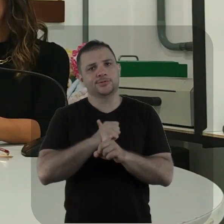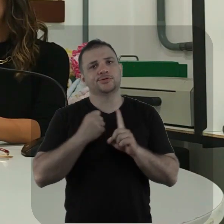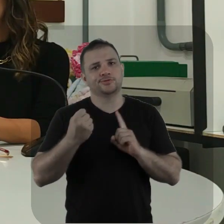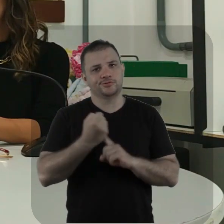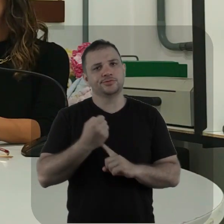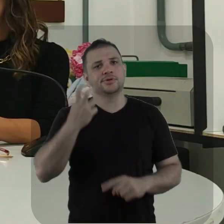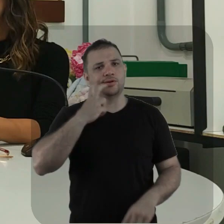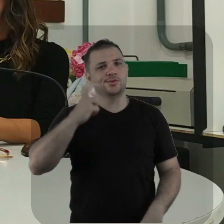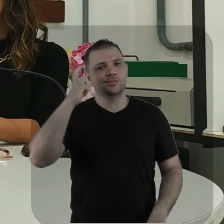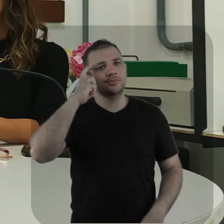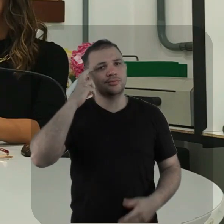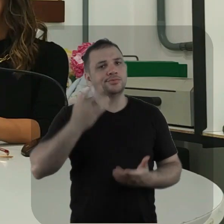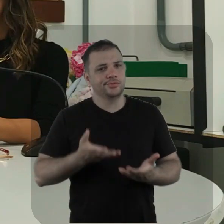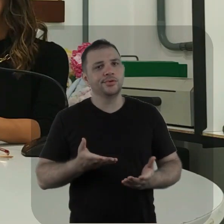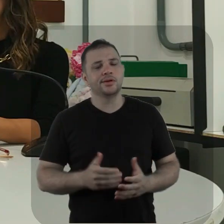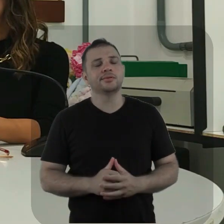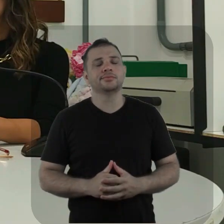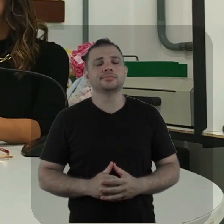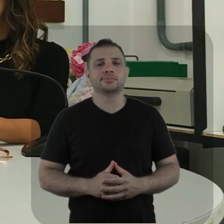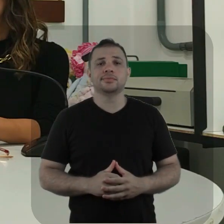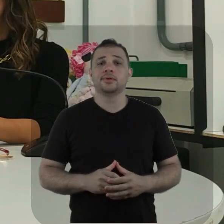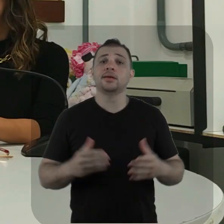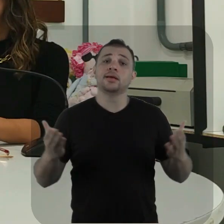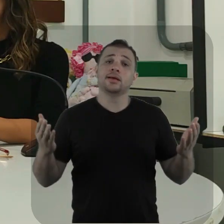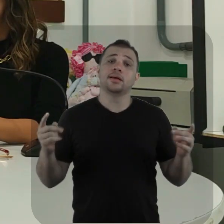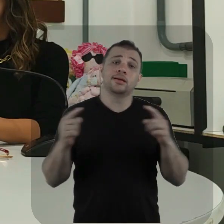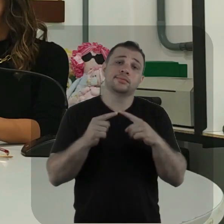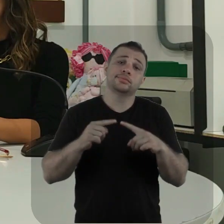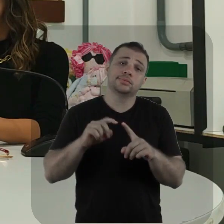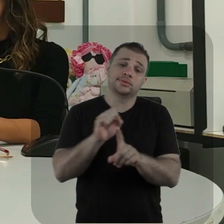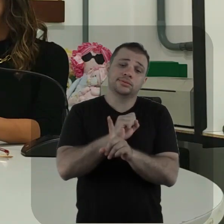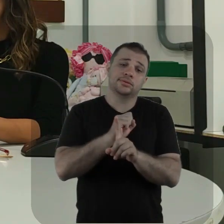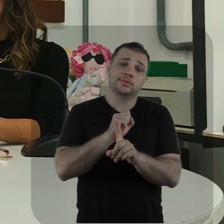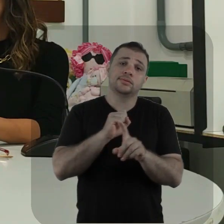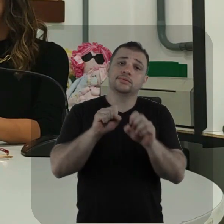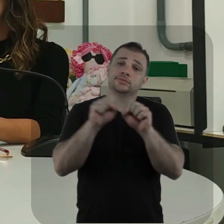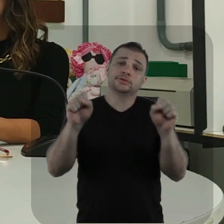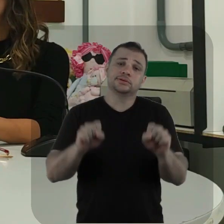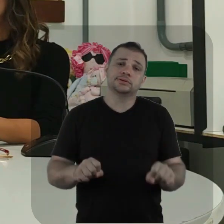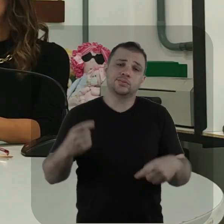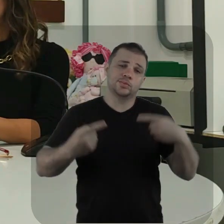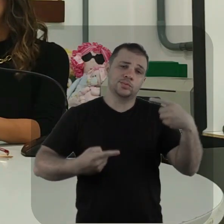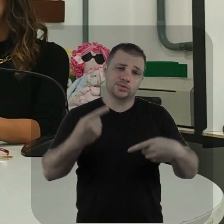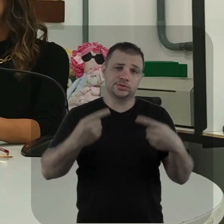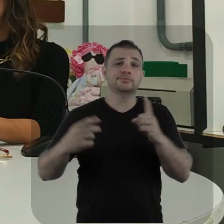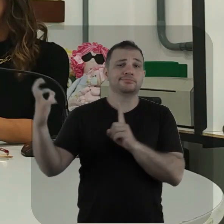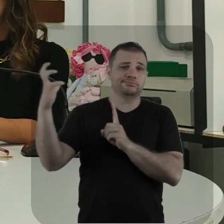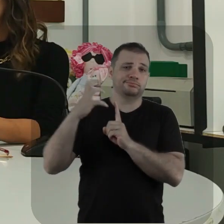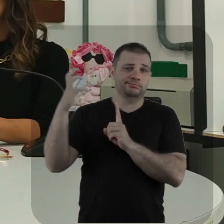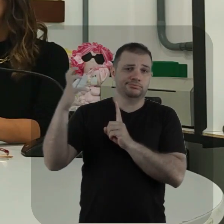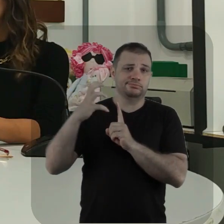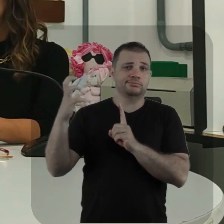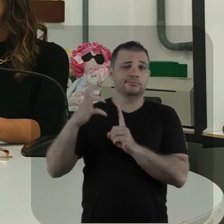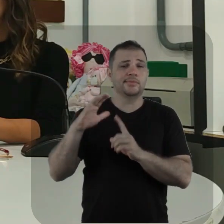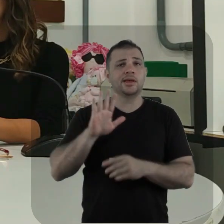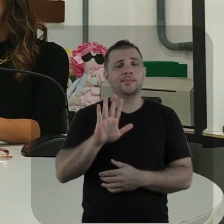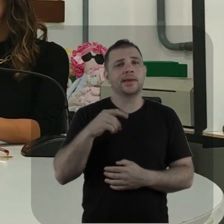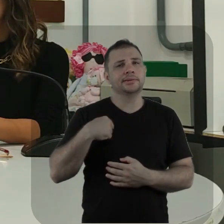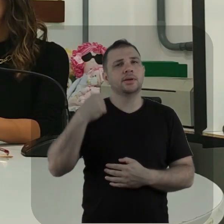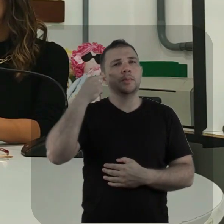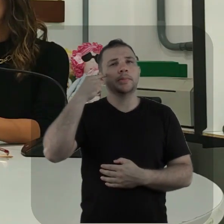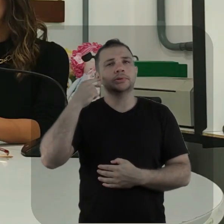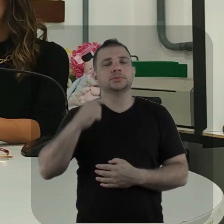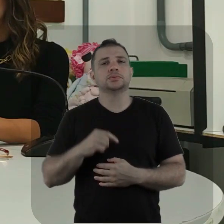todo esse peso também social, cultural, né, do nosso sistema político, enfim, que também reflete